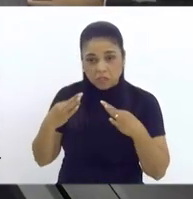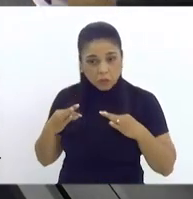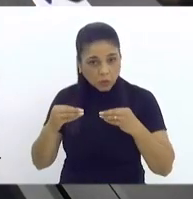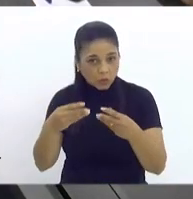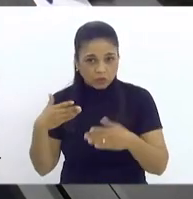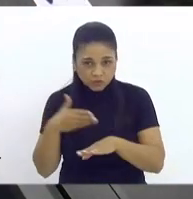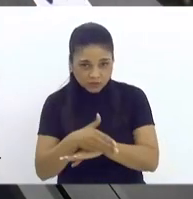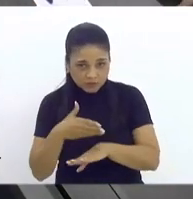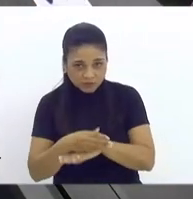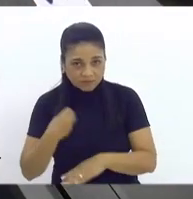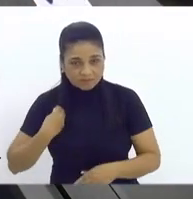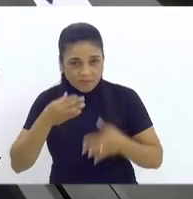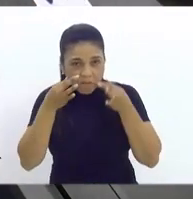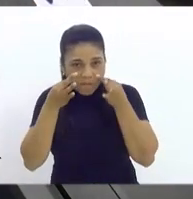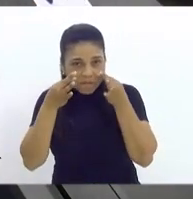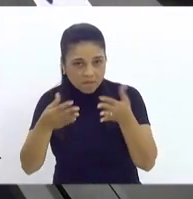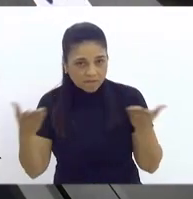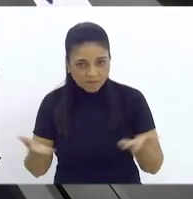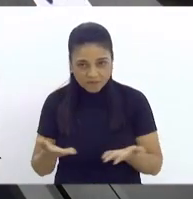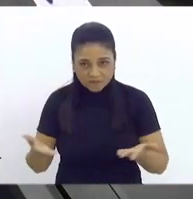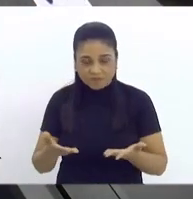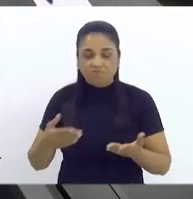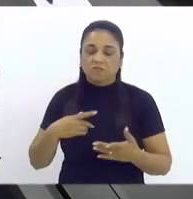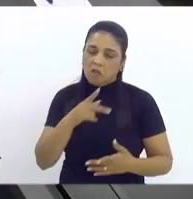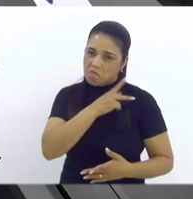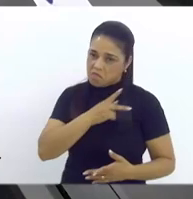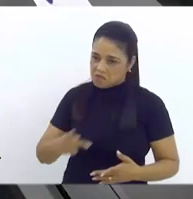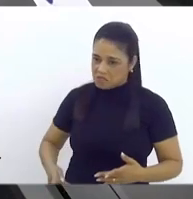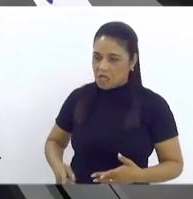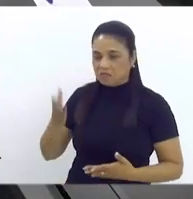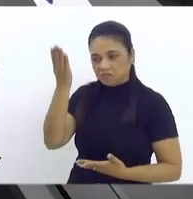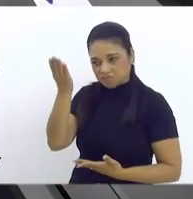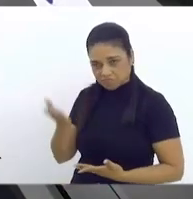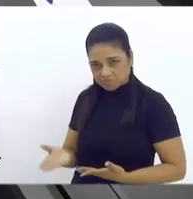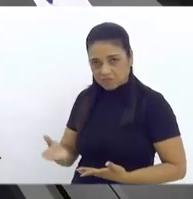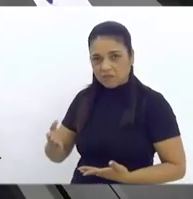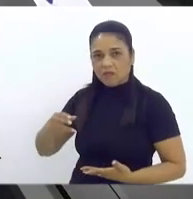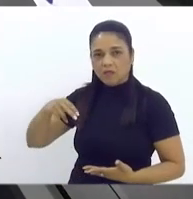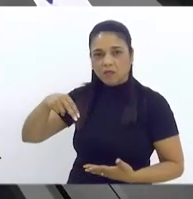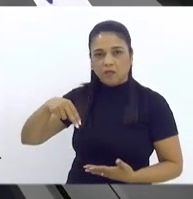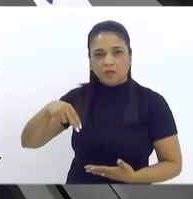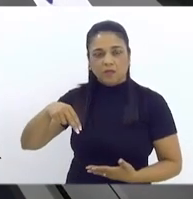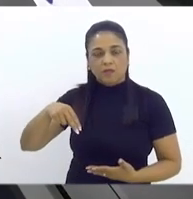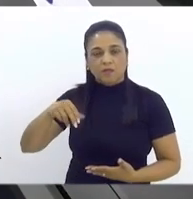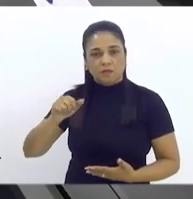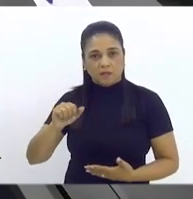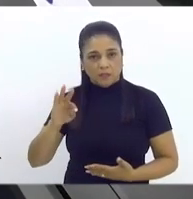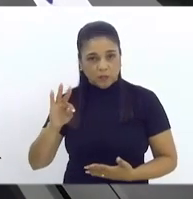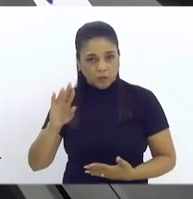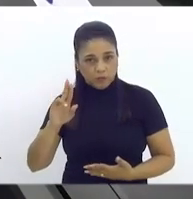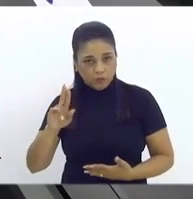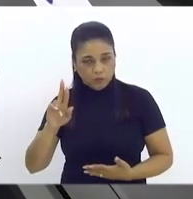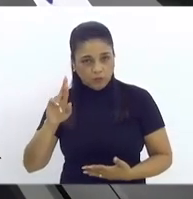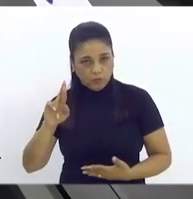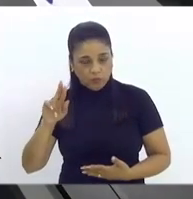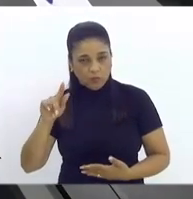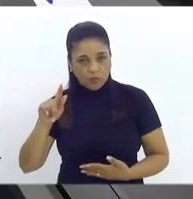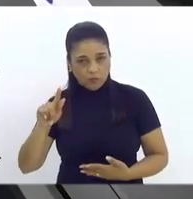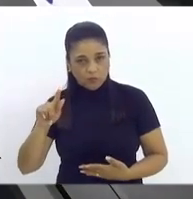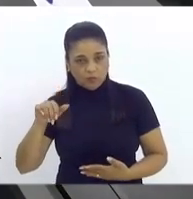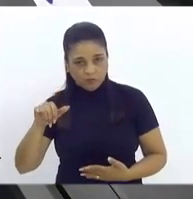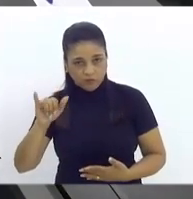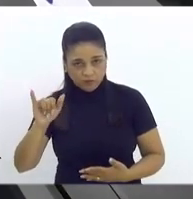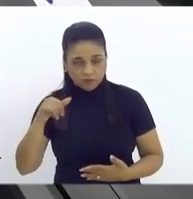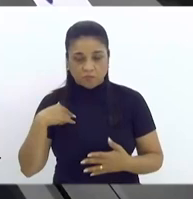que agradecer, entendeu, presidente? Quando realmente a nossa presidente veio aqui dar satisfação, né? E mostrar